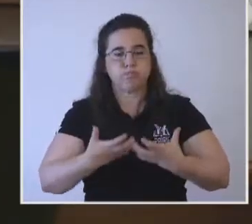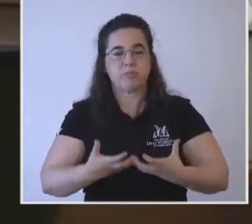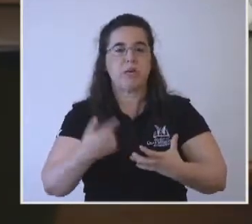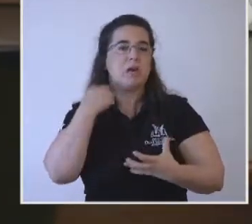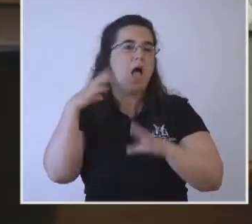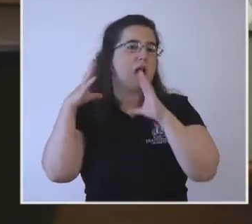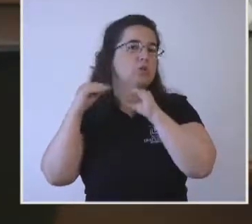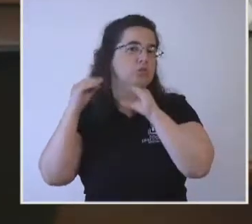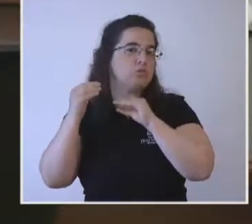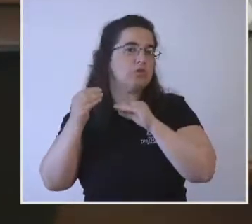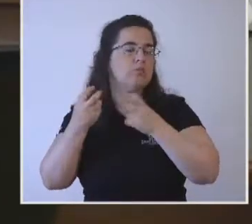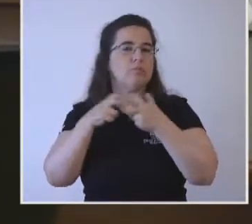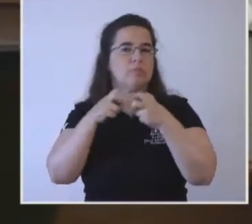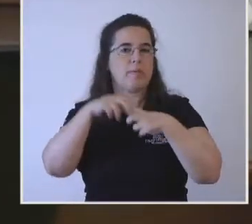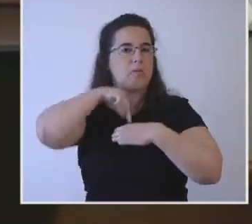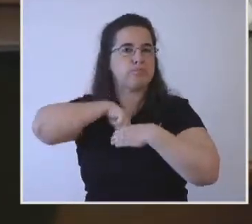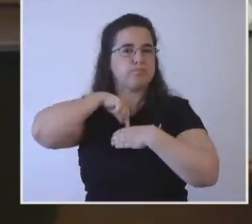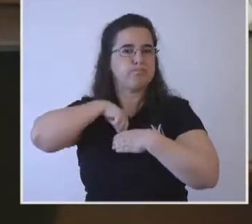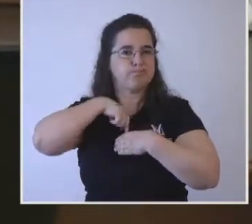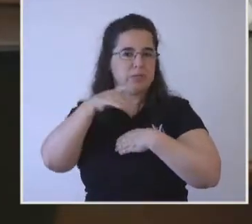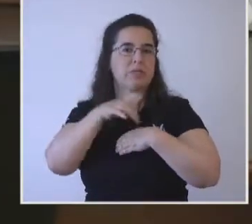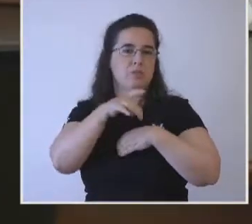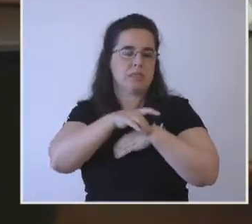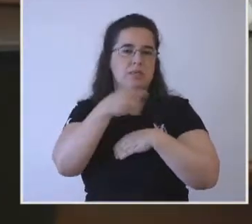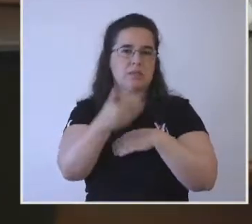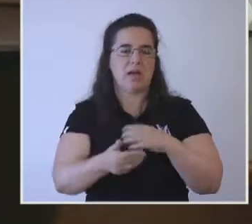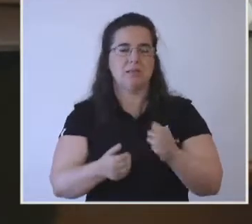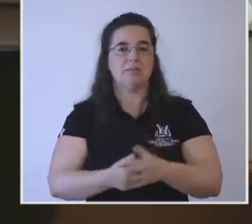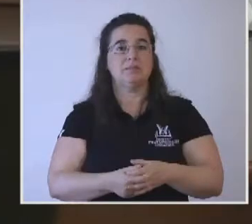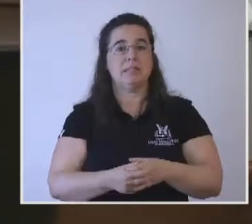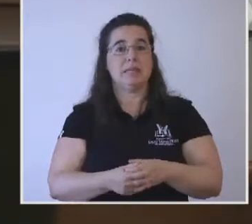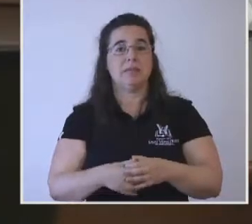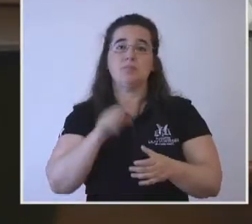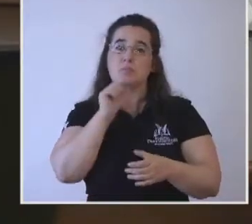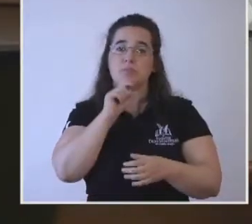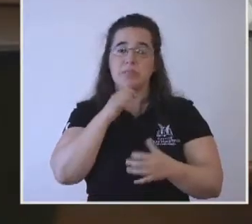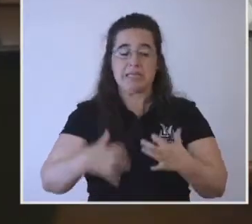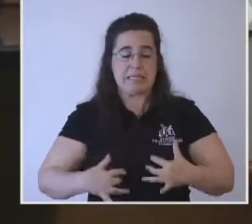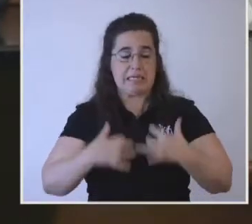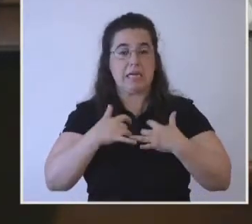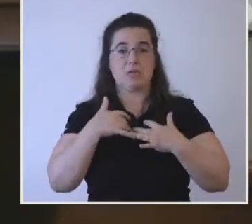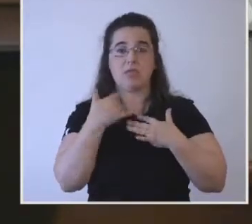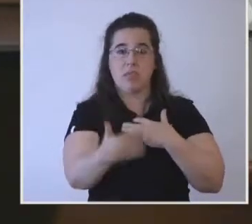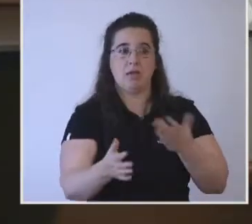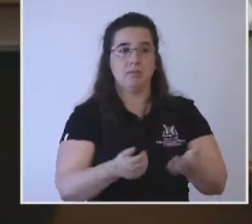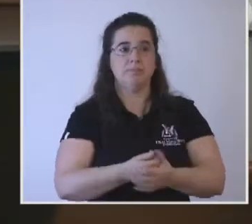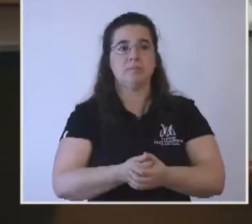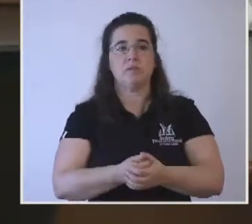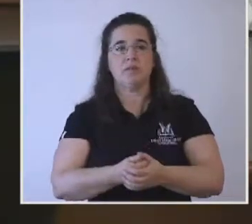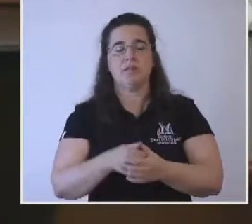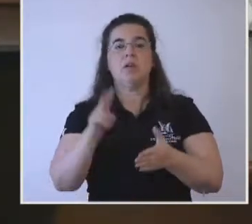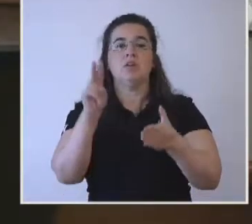causa inflamação no nosso corpo, é pró-cancerígena, então os véganos continuam à